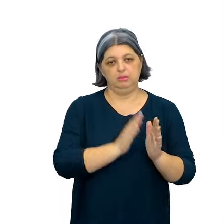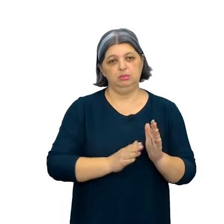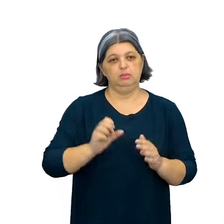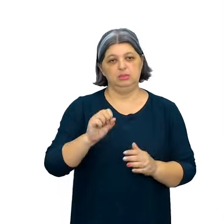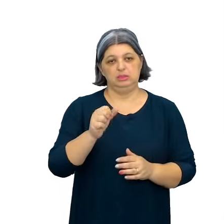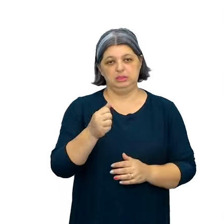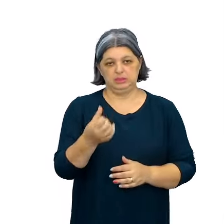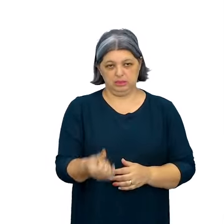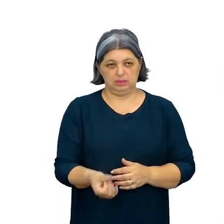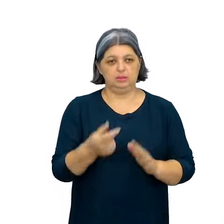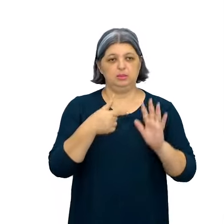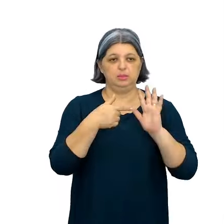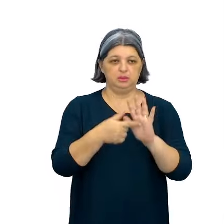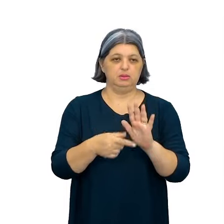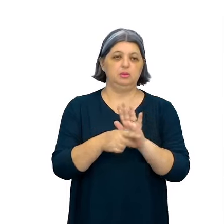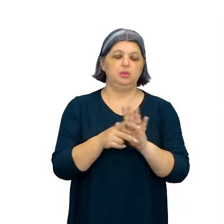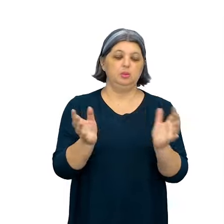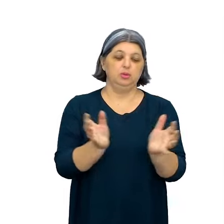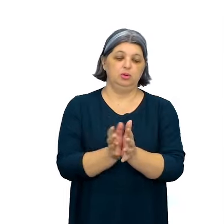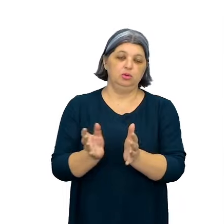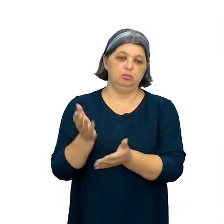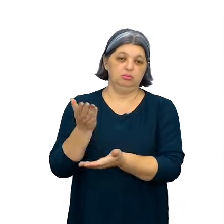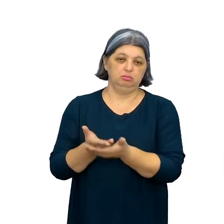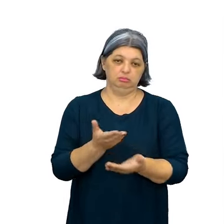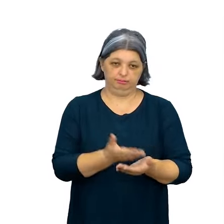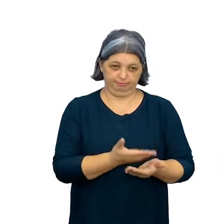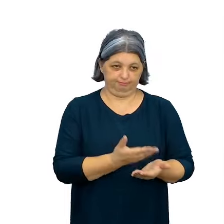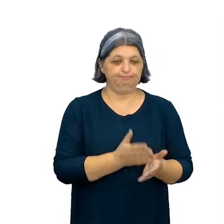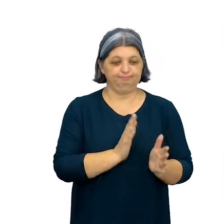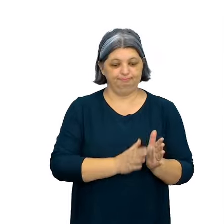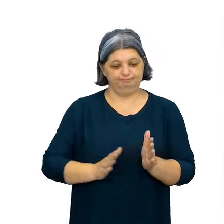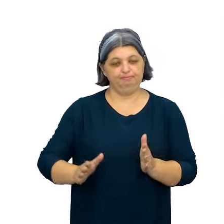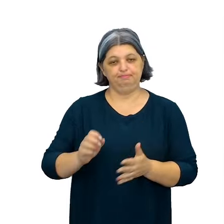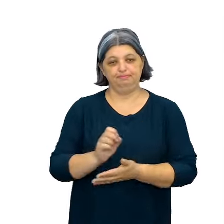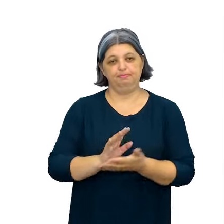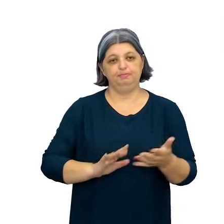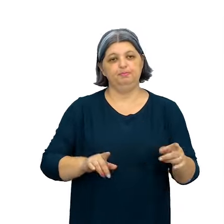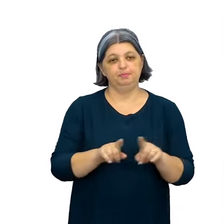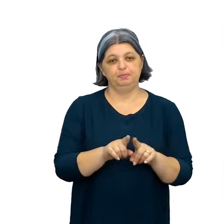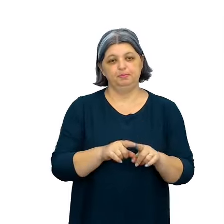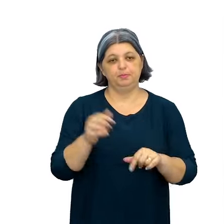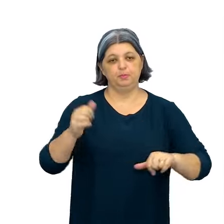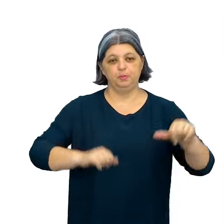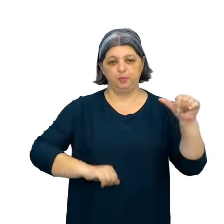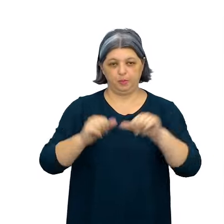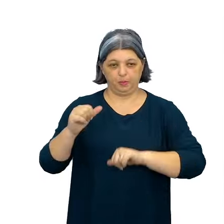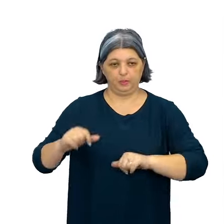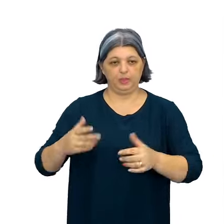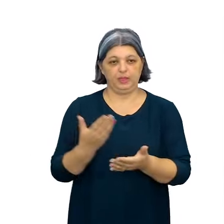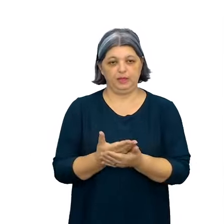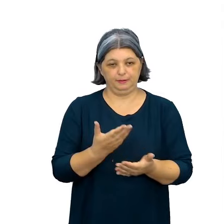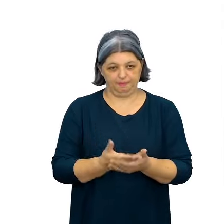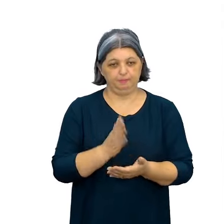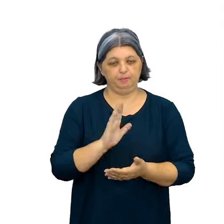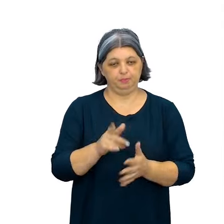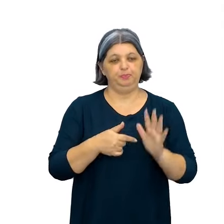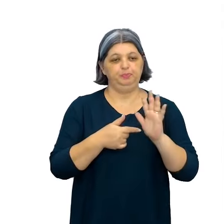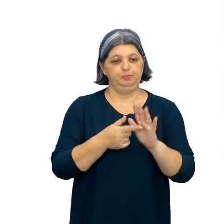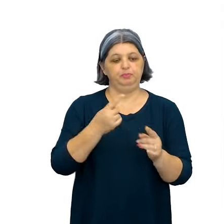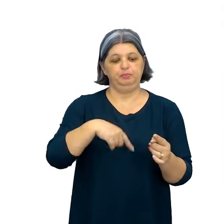6, apresentar o conjunto de aulas, né, dessa sequência de atividades e analisar as seguintes aulas, bem como seus